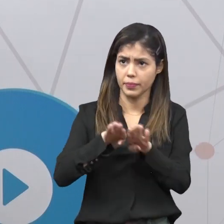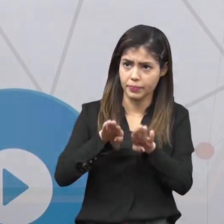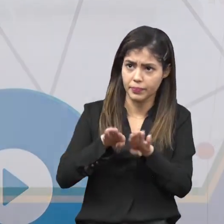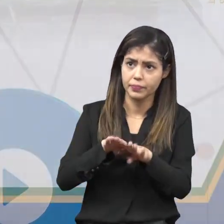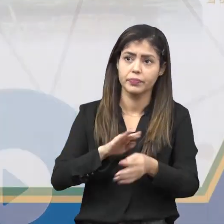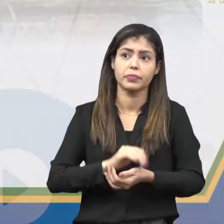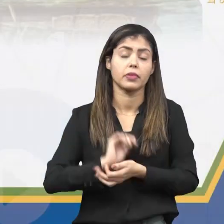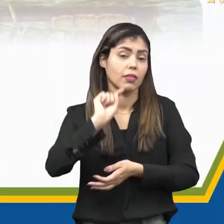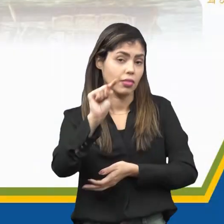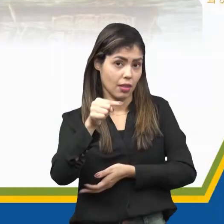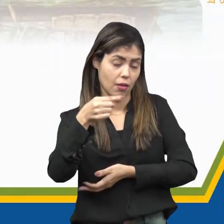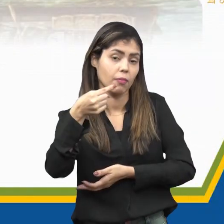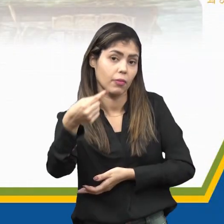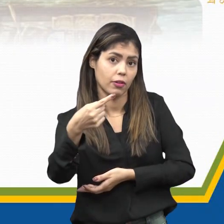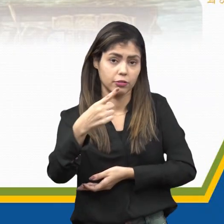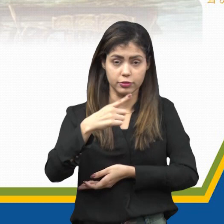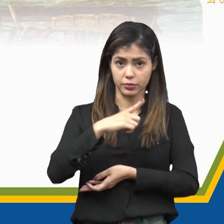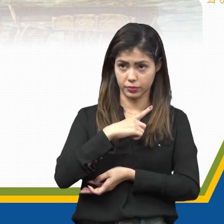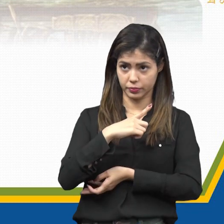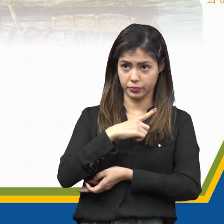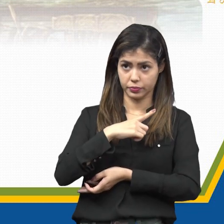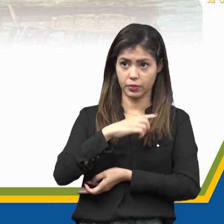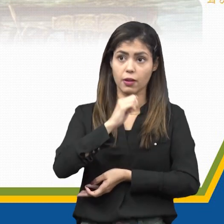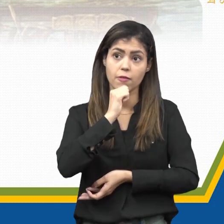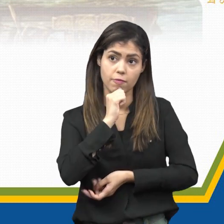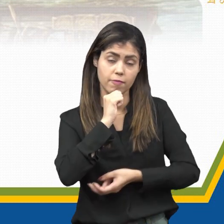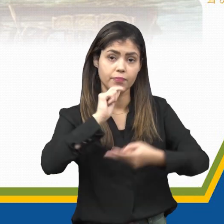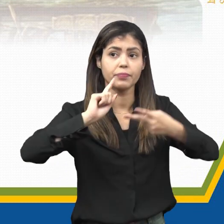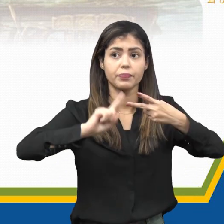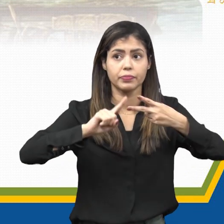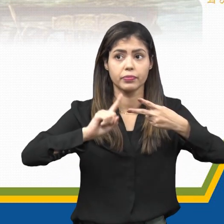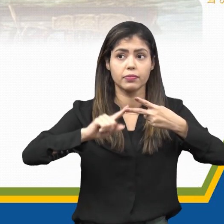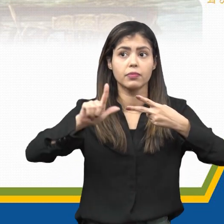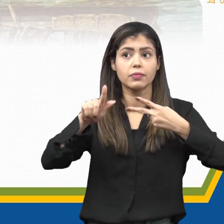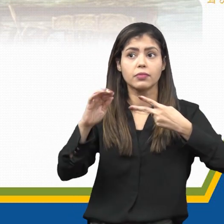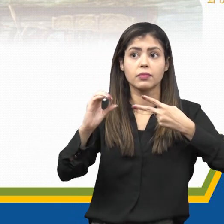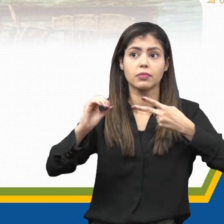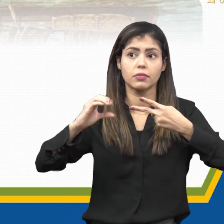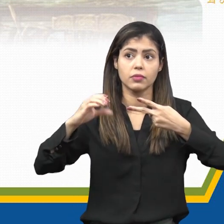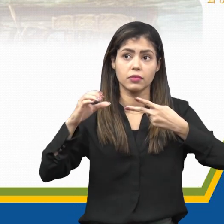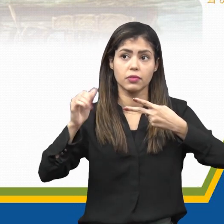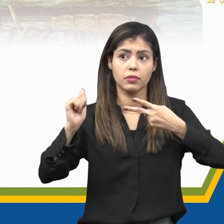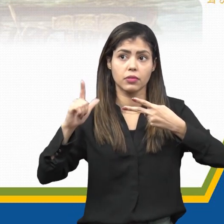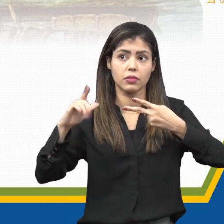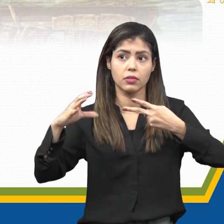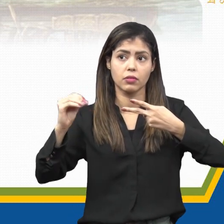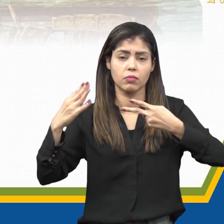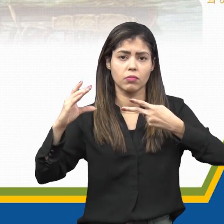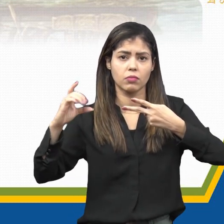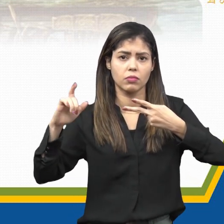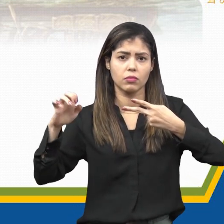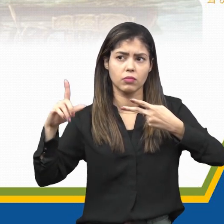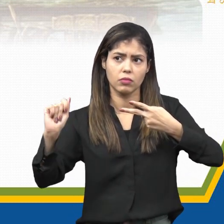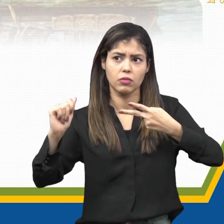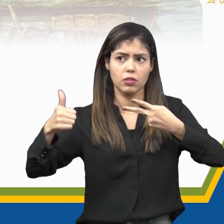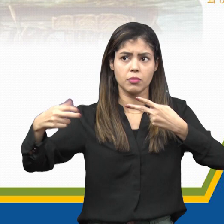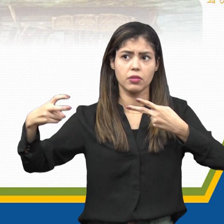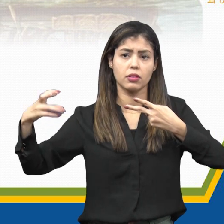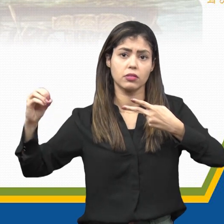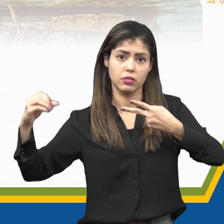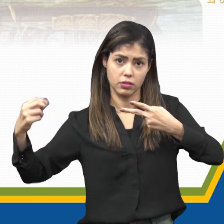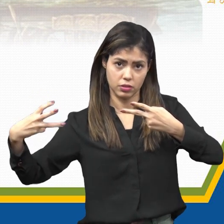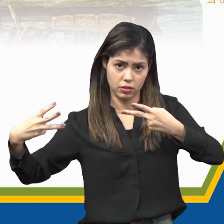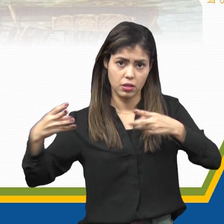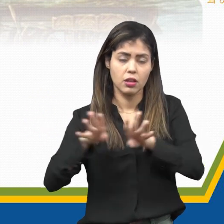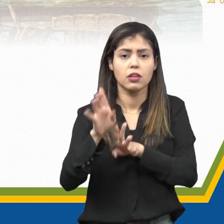geográficos. Depois, a gente tem a expedição comandada por Gonçalo Coelho, 1503, que ele vem